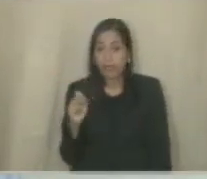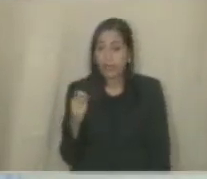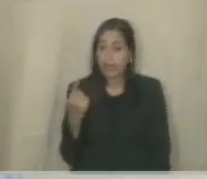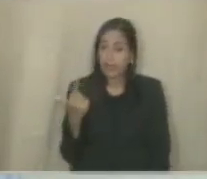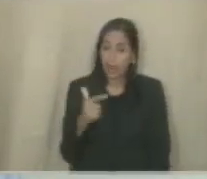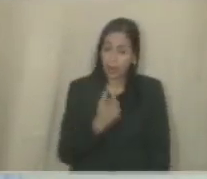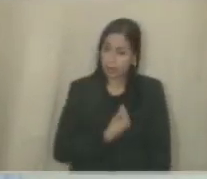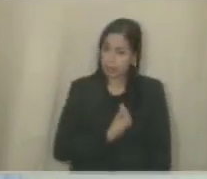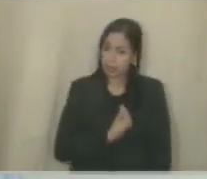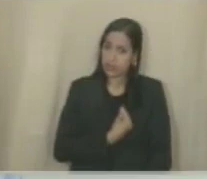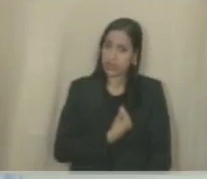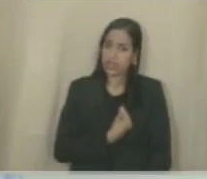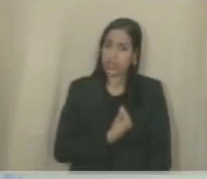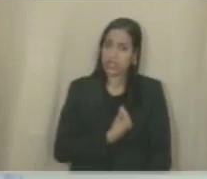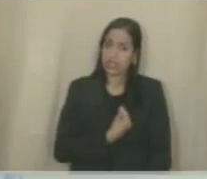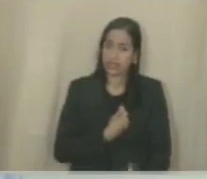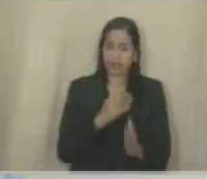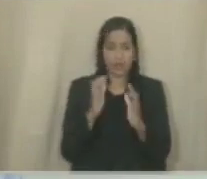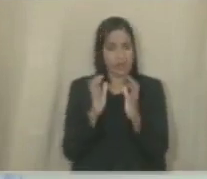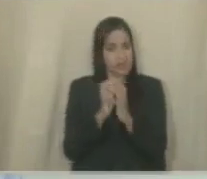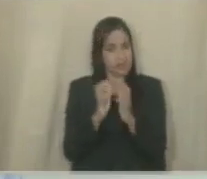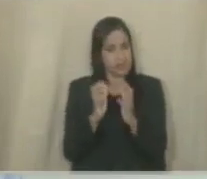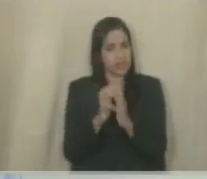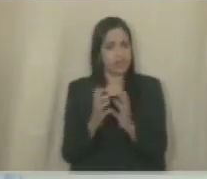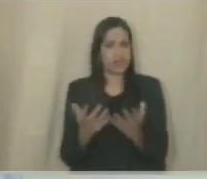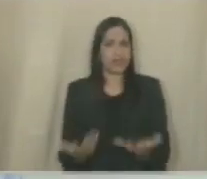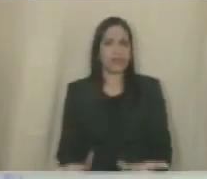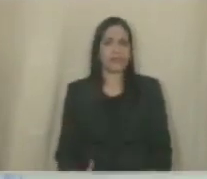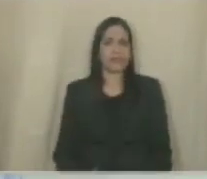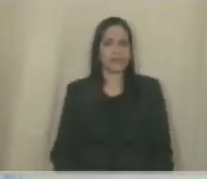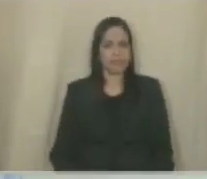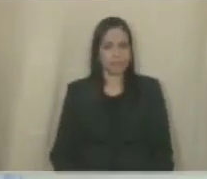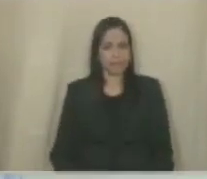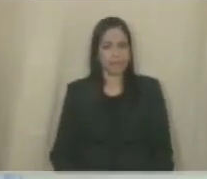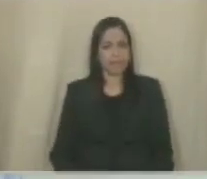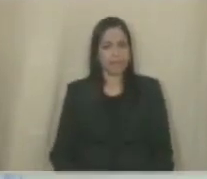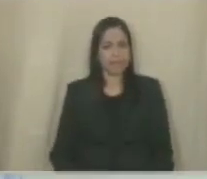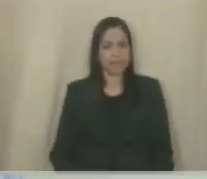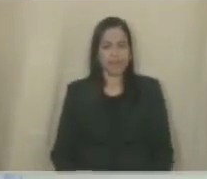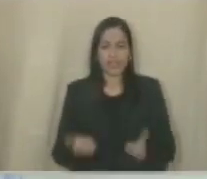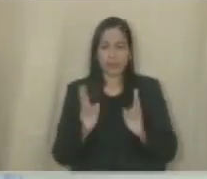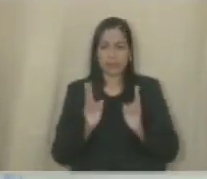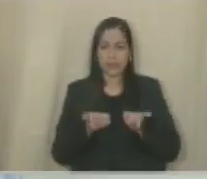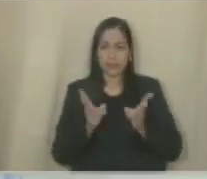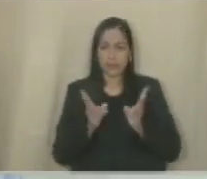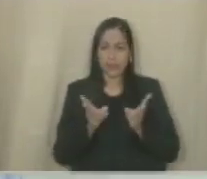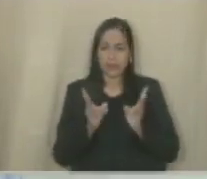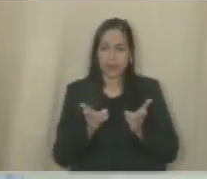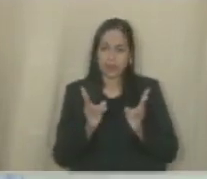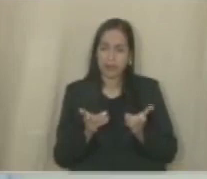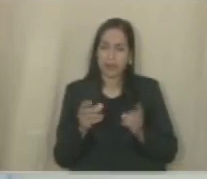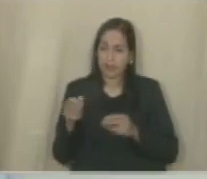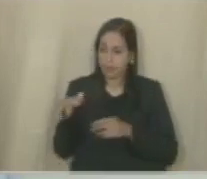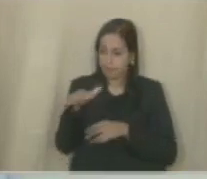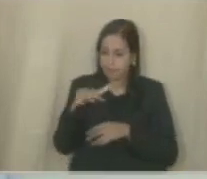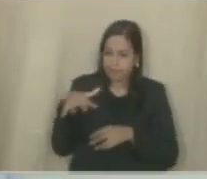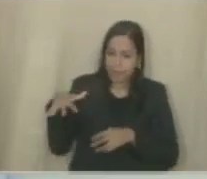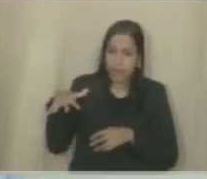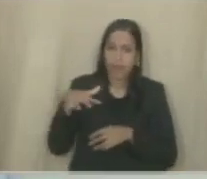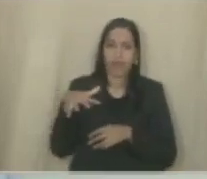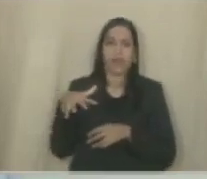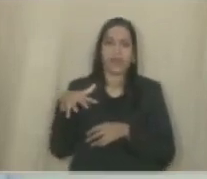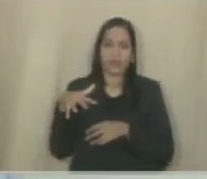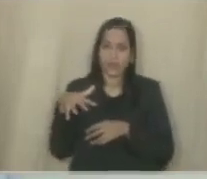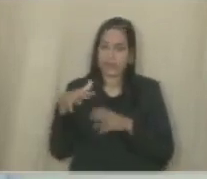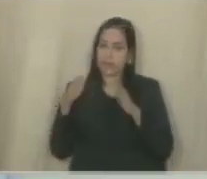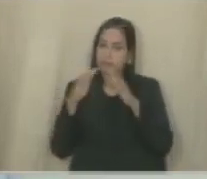Recife. Isso não devia existir mais no Recife. Ainda persiste. E tem tanta área que se pode